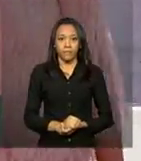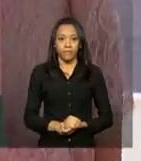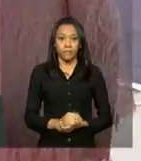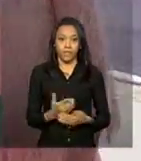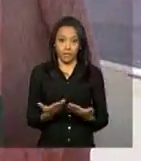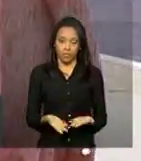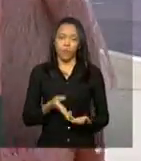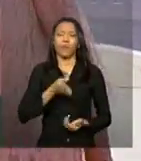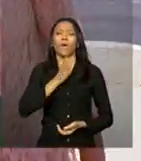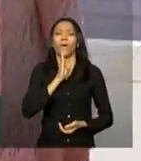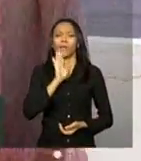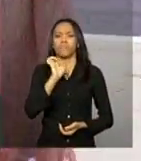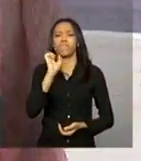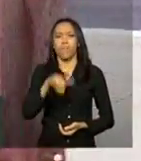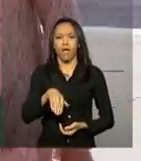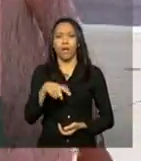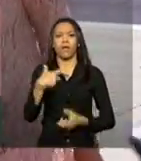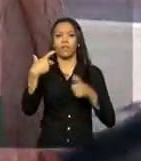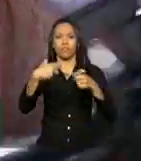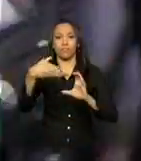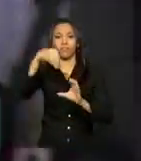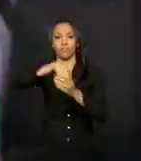Então ele conhece bem o parlamento.